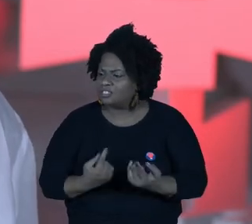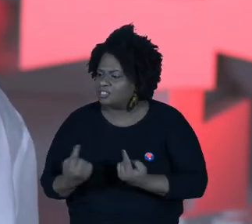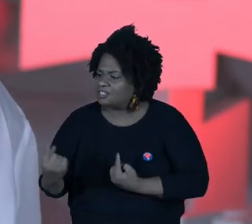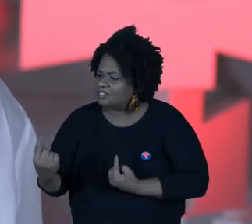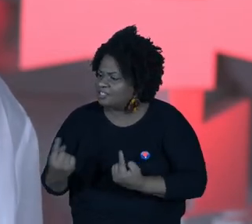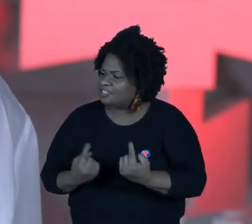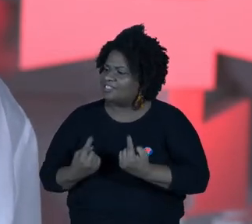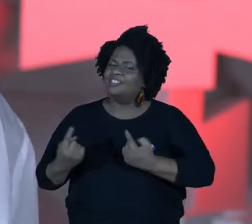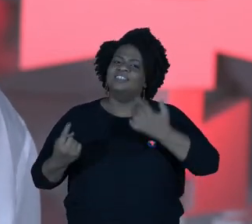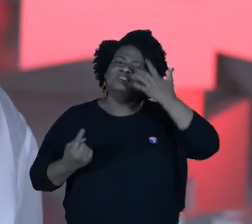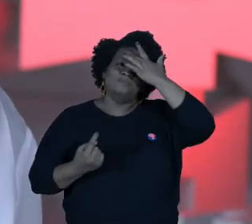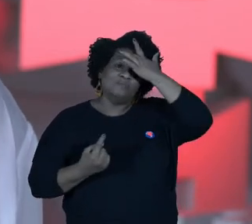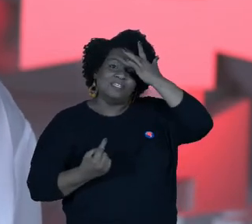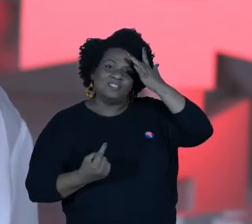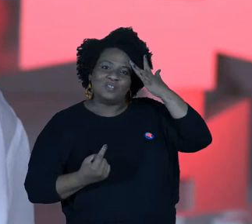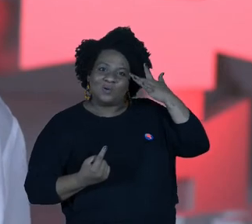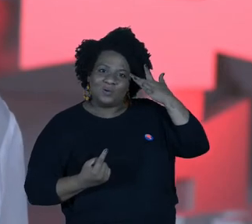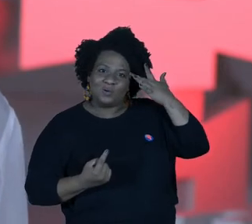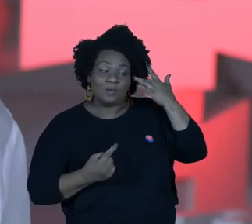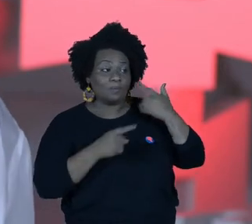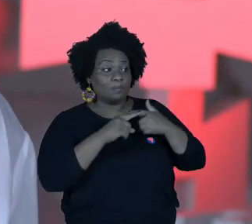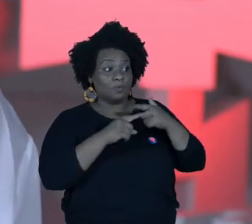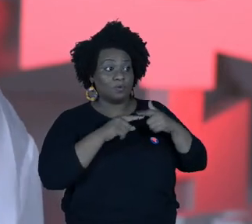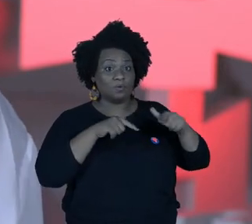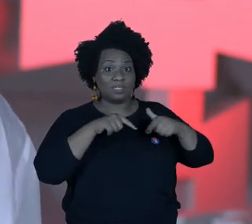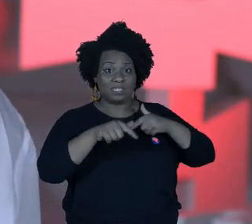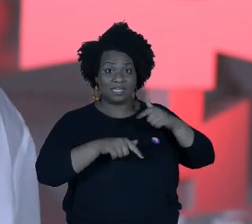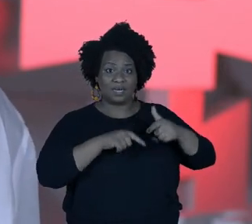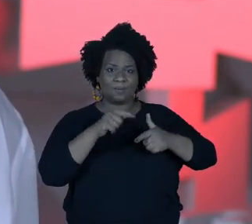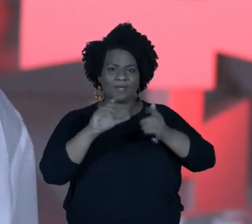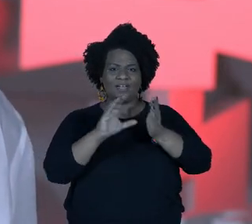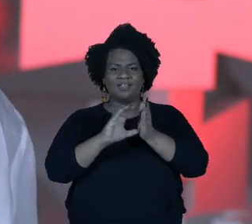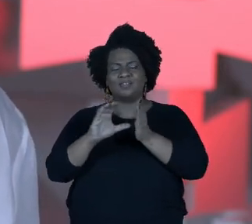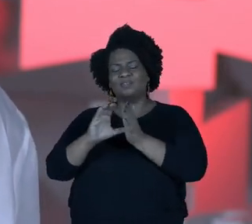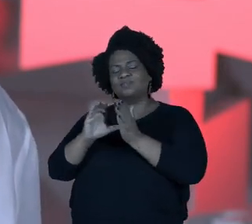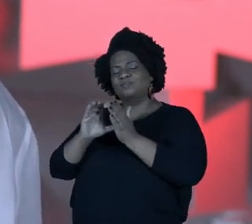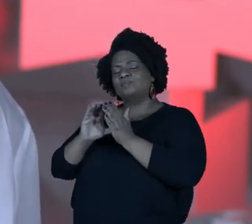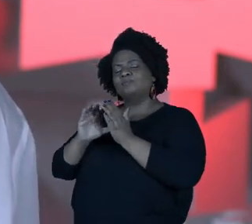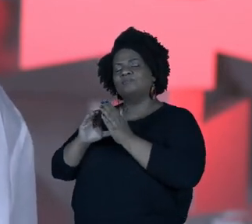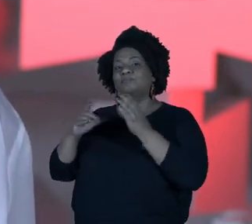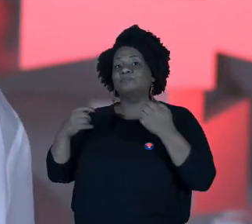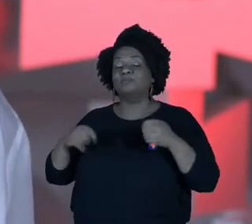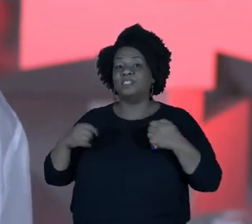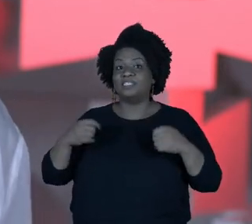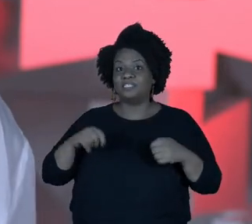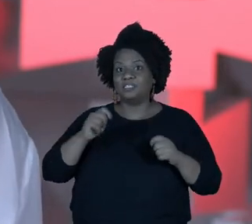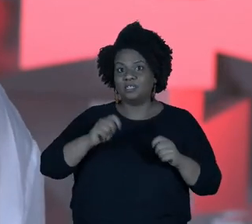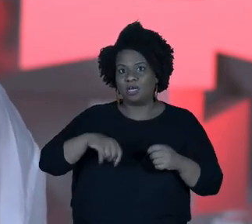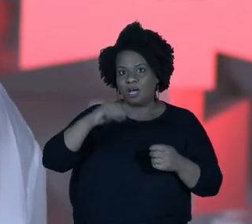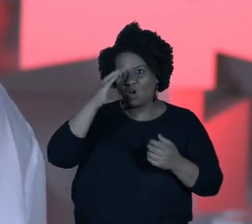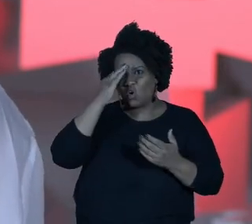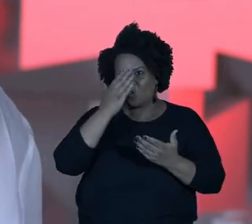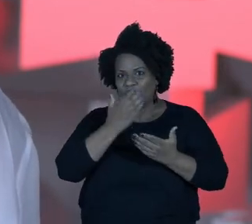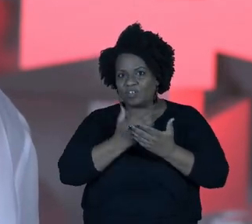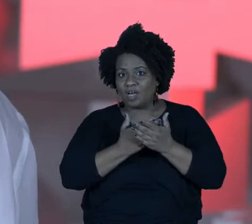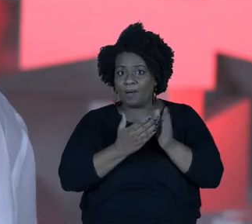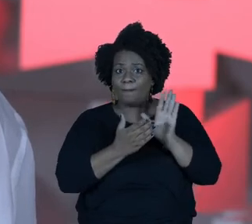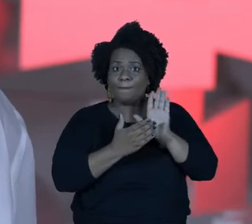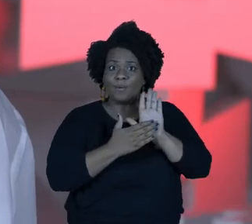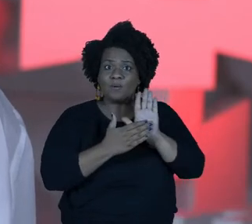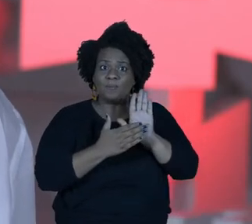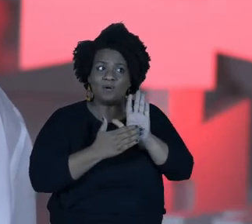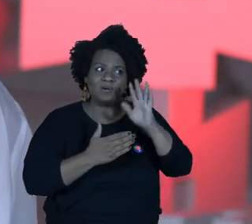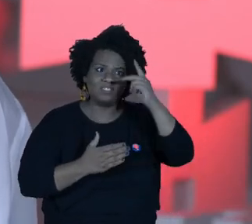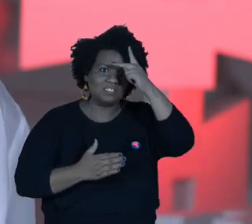pessoas. Porque quando se trabalha com comunidade, as pessoas precisam confiar naquela proposta que está sendo